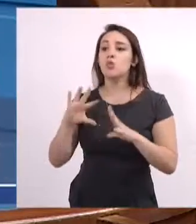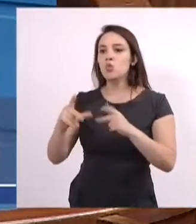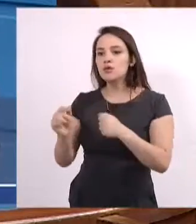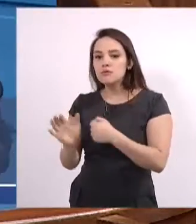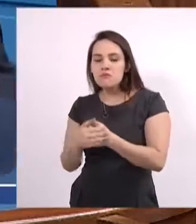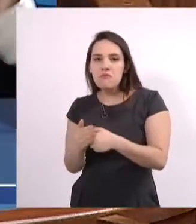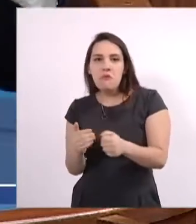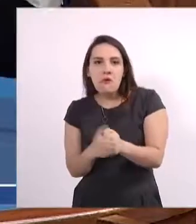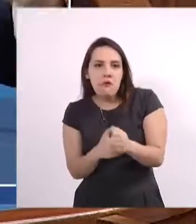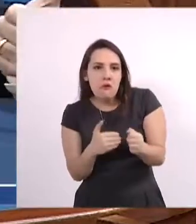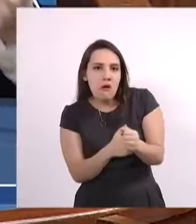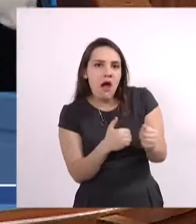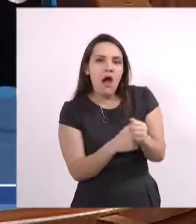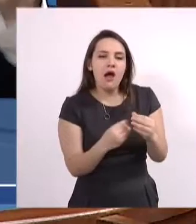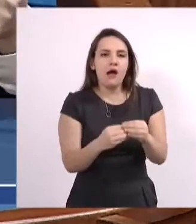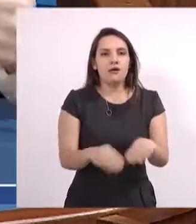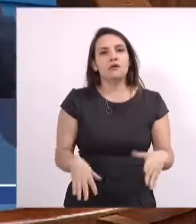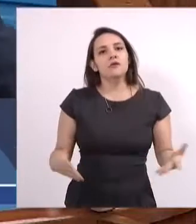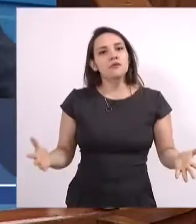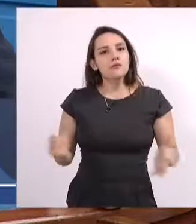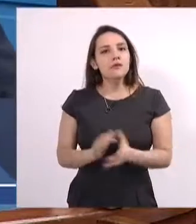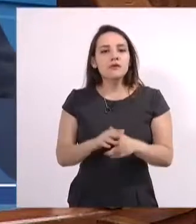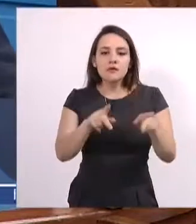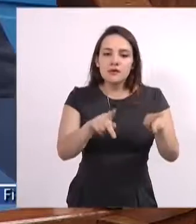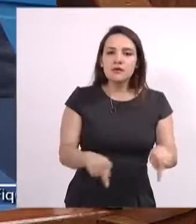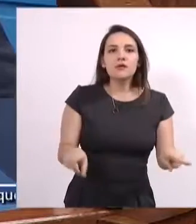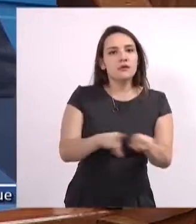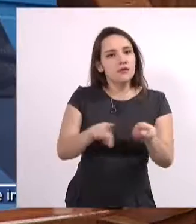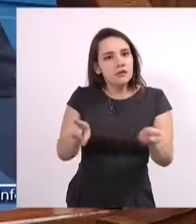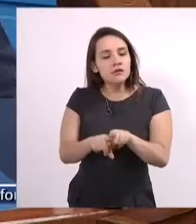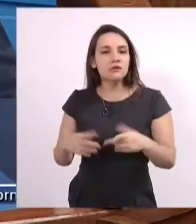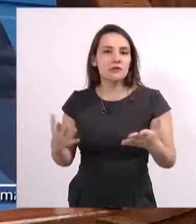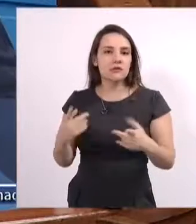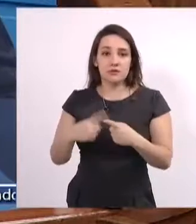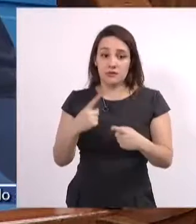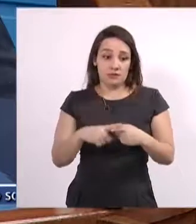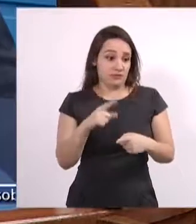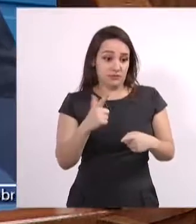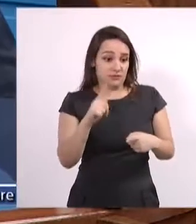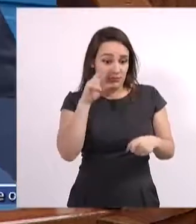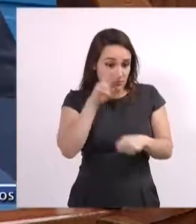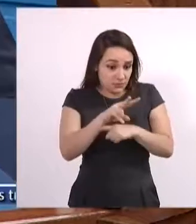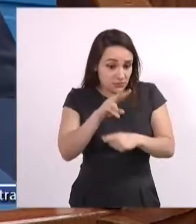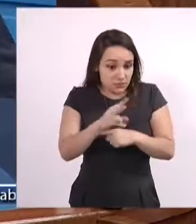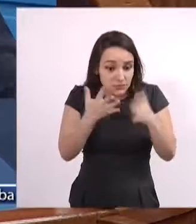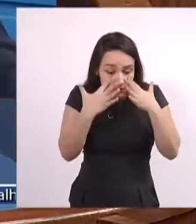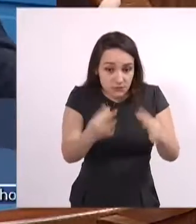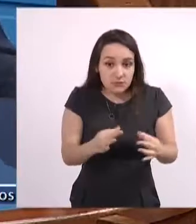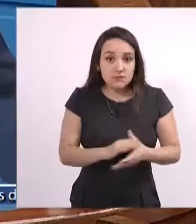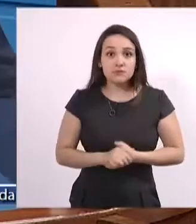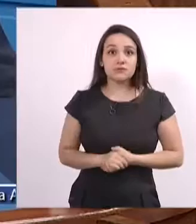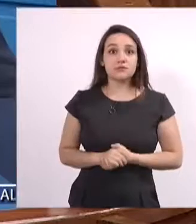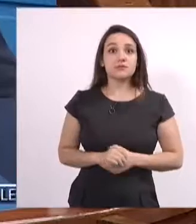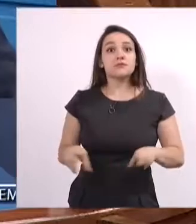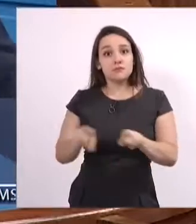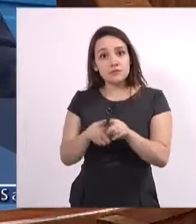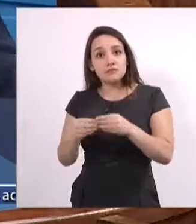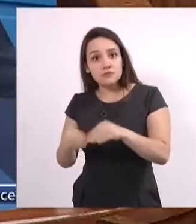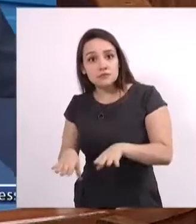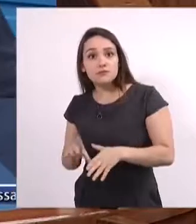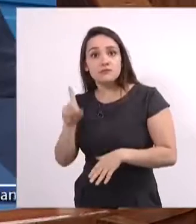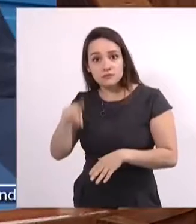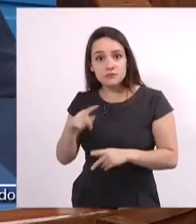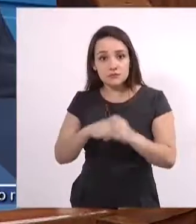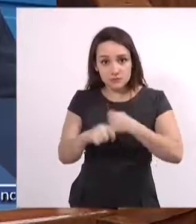clandestino, que é prejudicial à população, porque não foi inspecionado, que é prejudicial